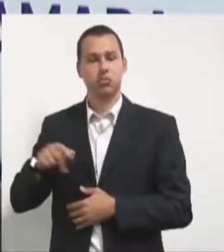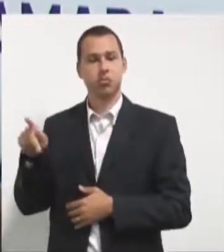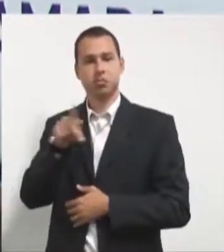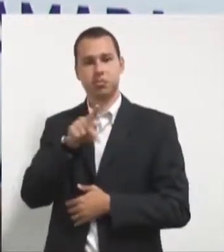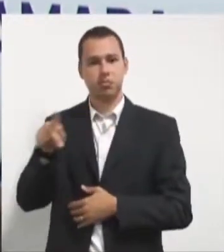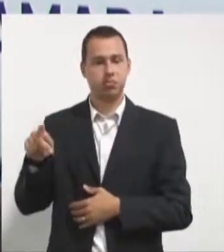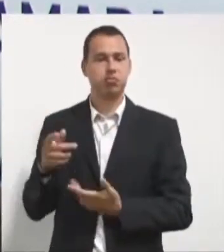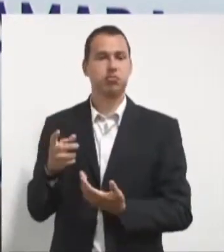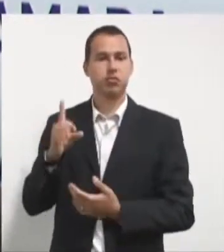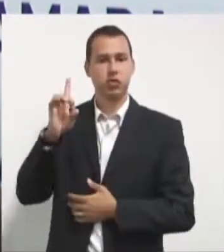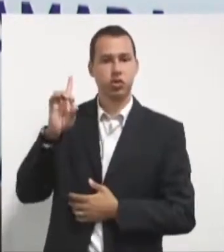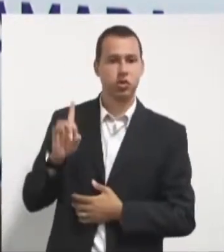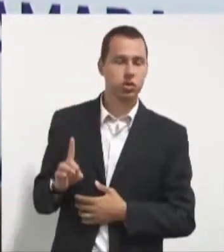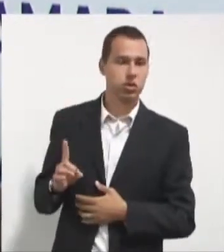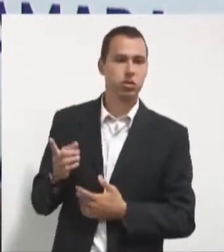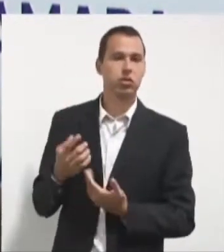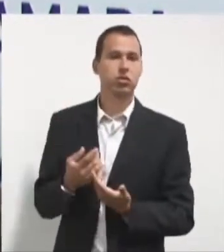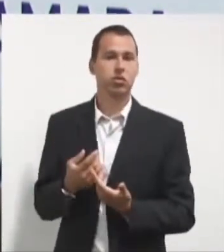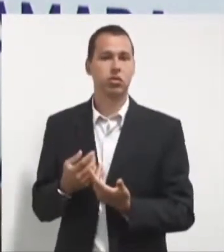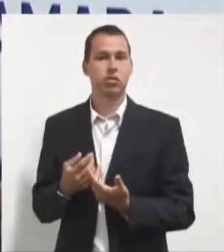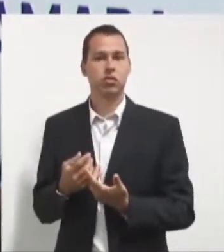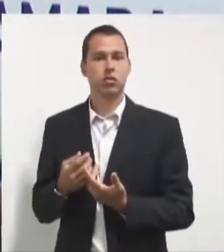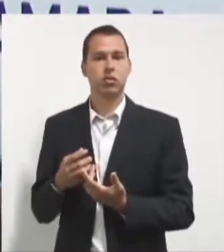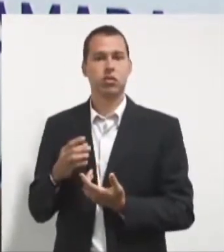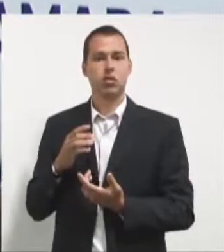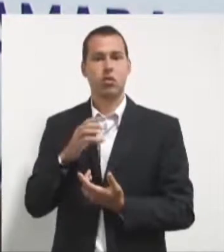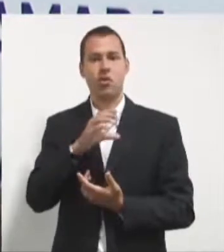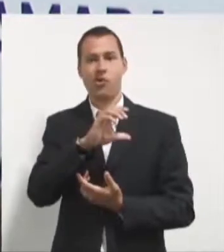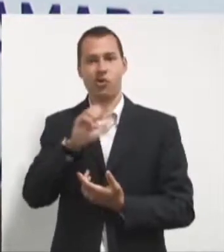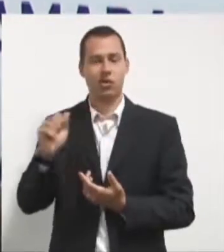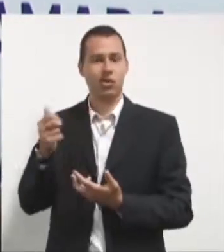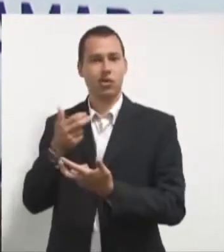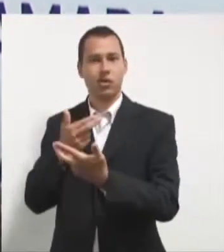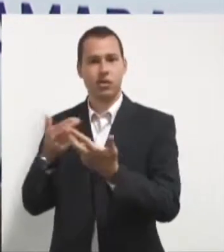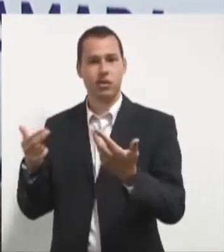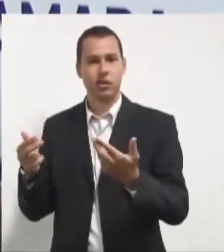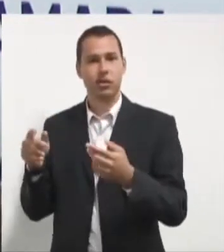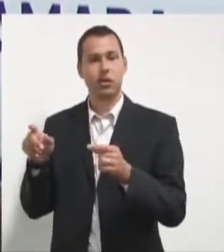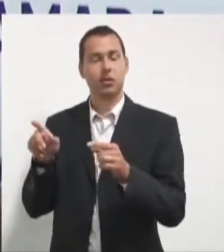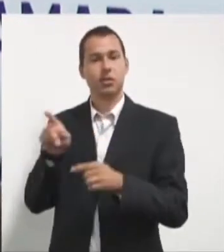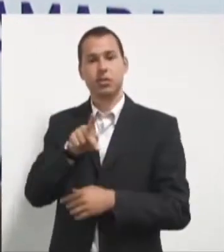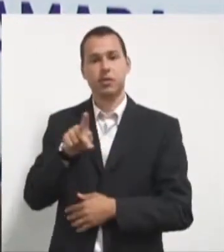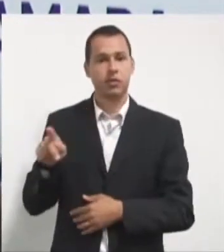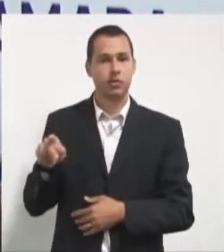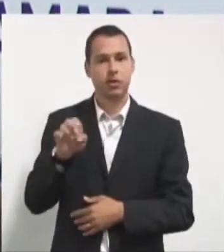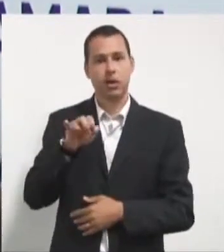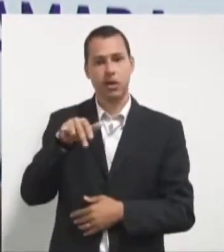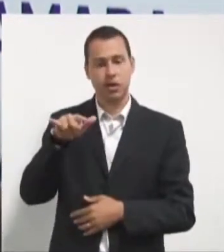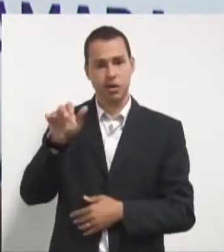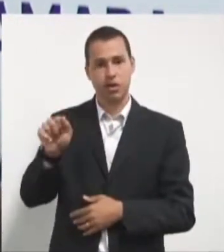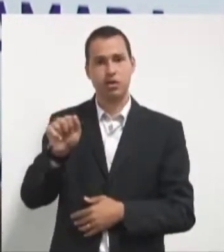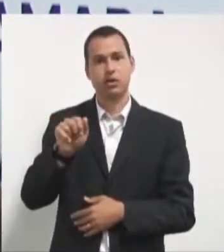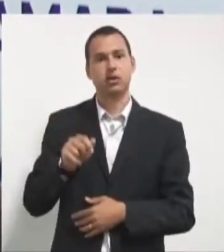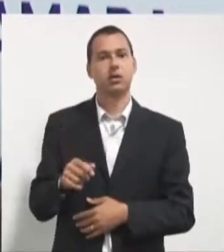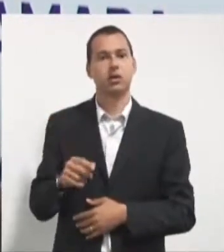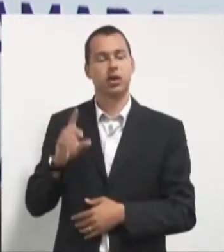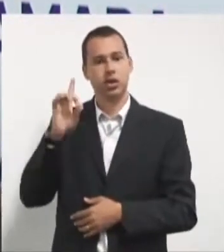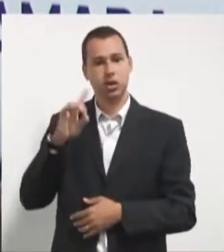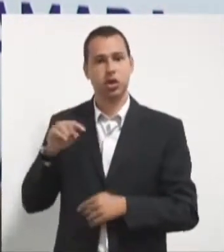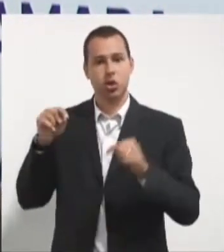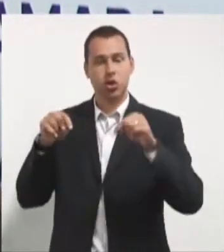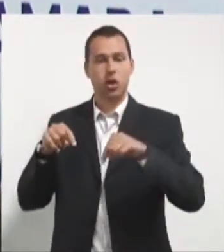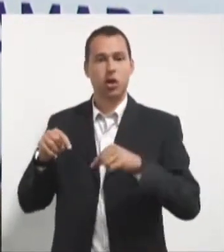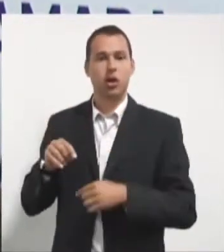diretores coordenadores e em especial à professora elza gabriela a diretora atual e